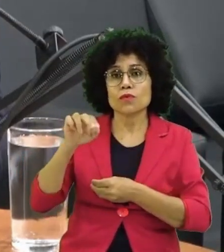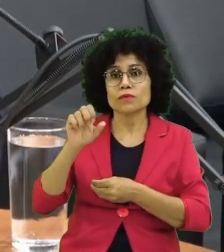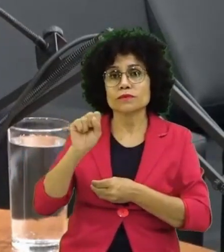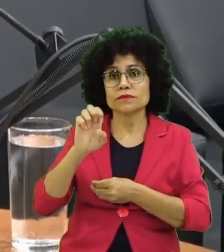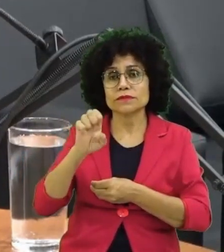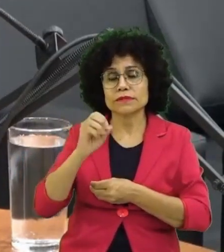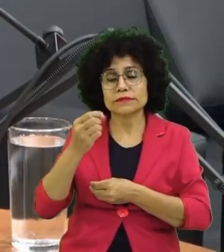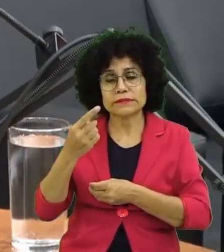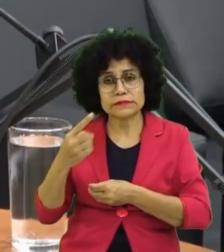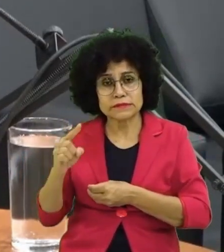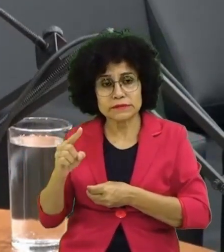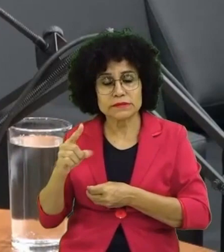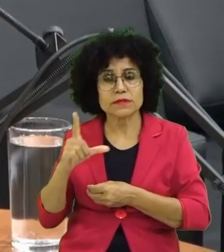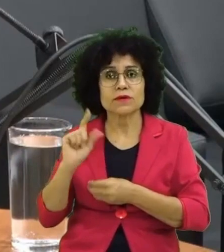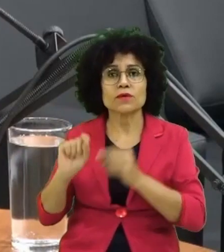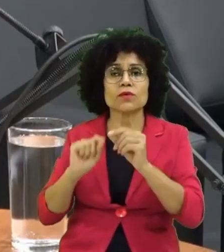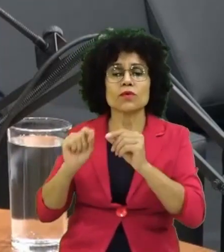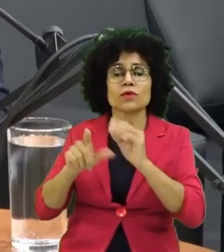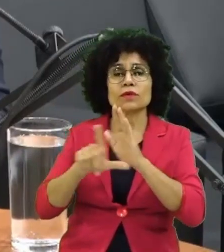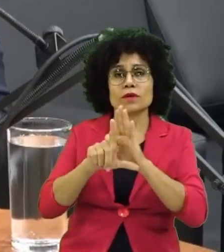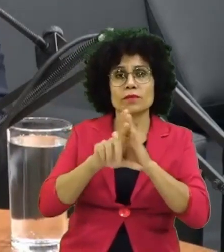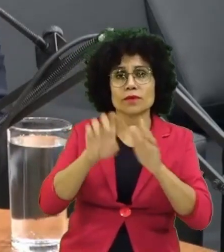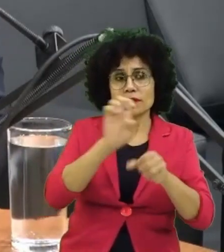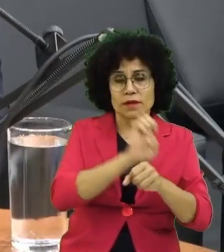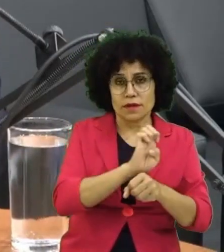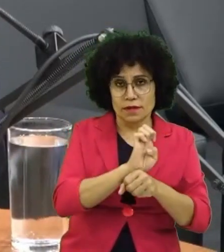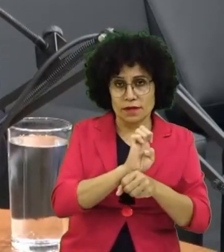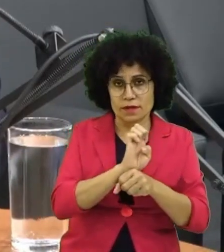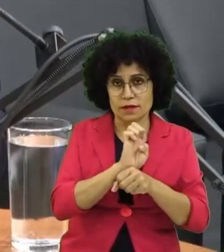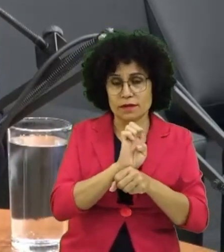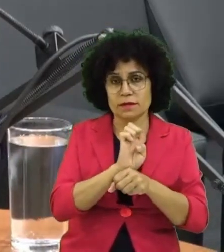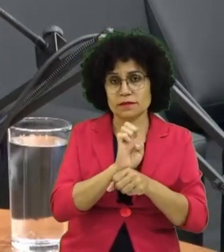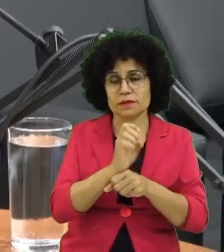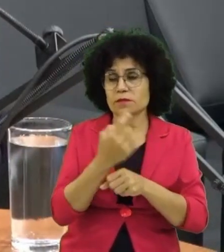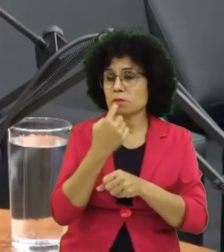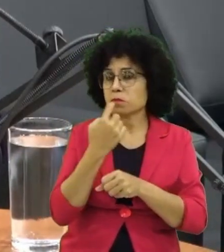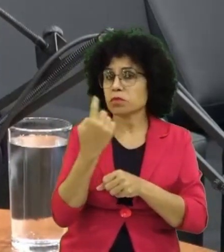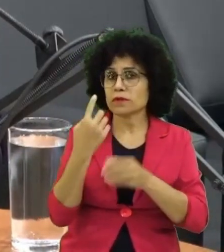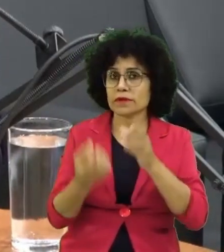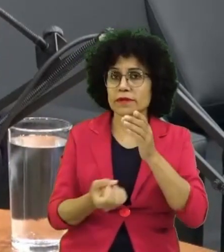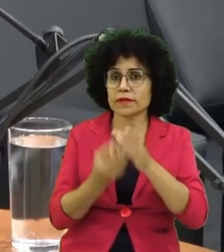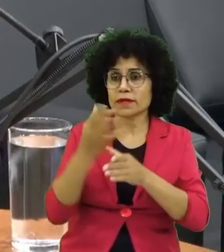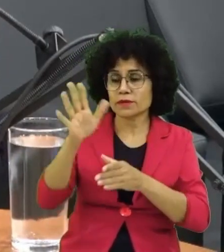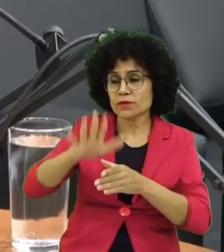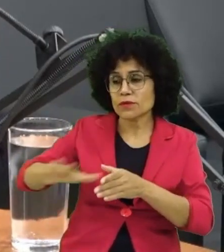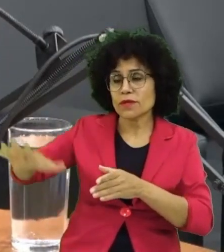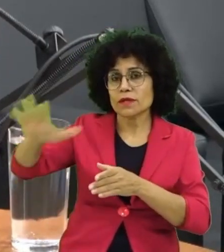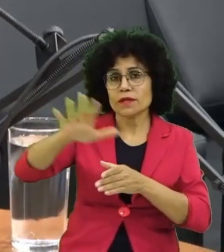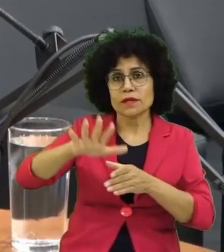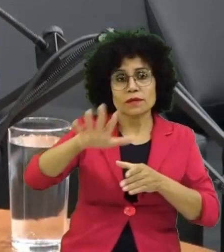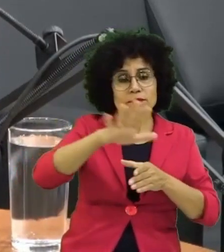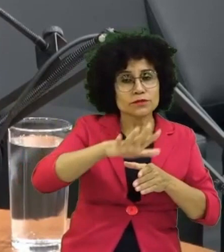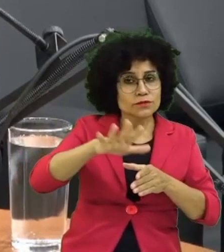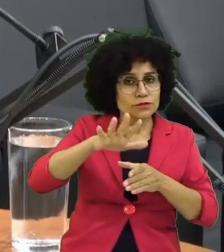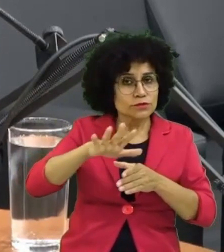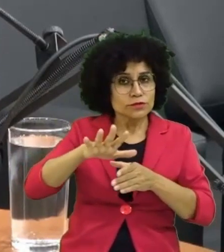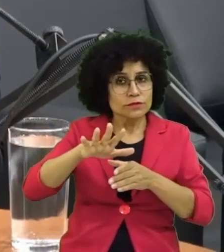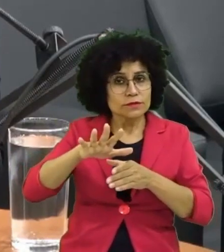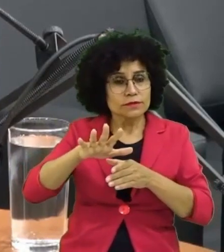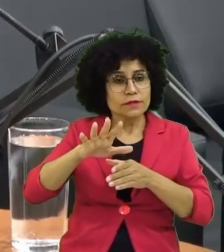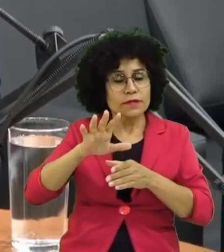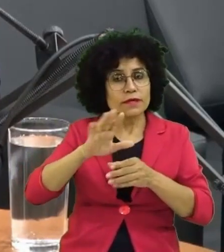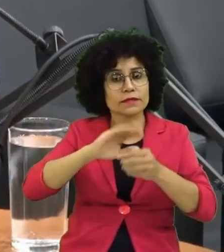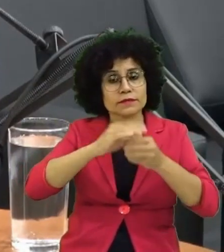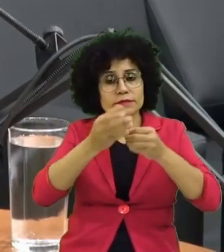isso? Agora é importante também dizer que uma lei estadual recente criou as unidades regionais de saneamento no estado, e